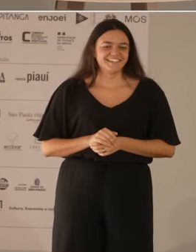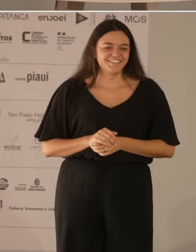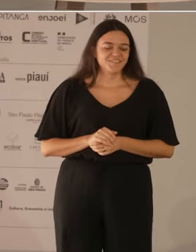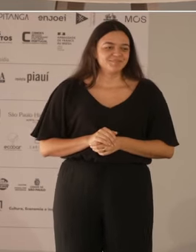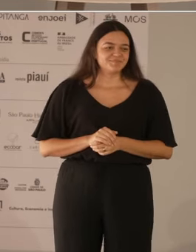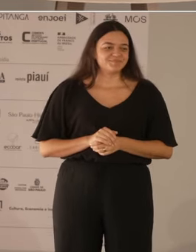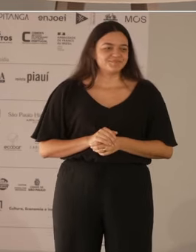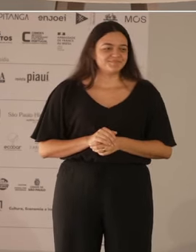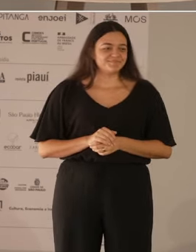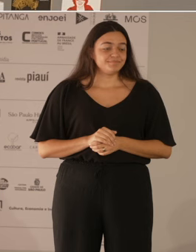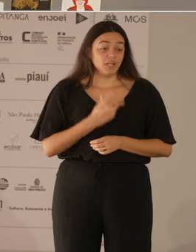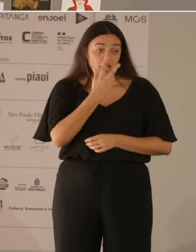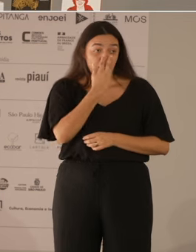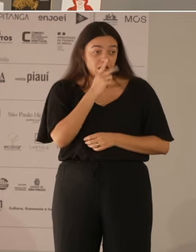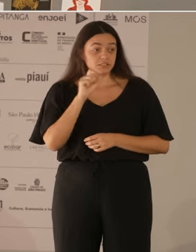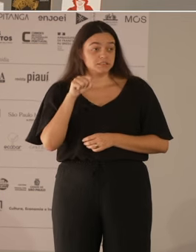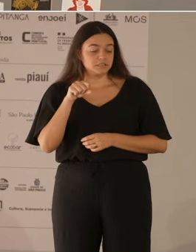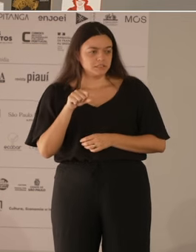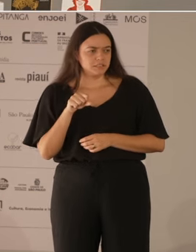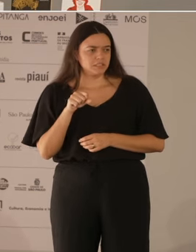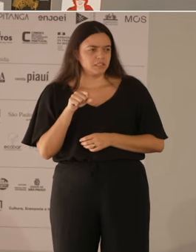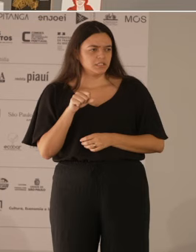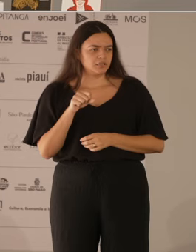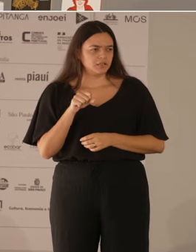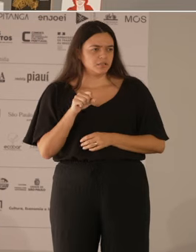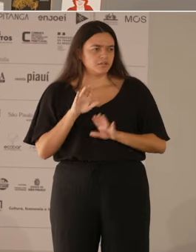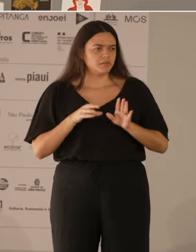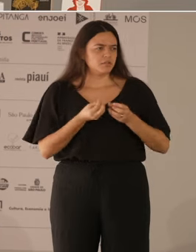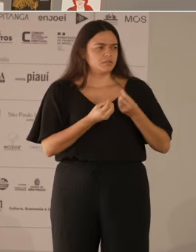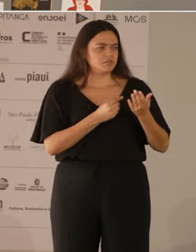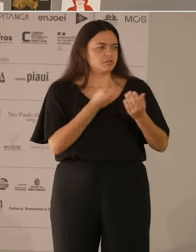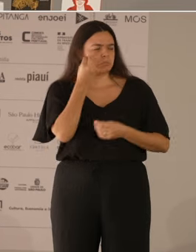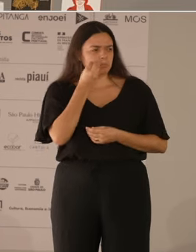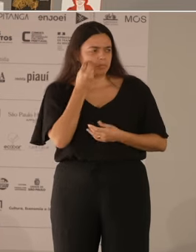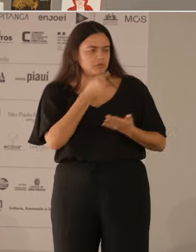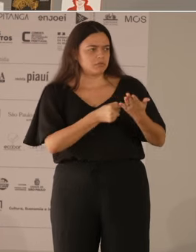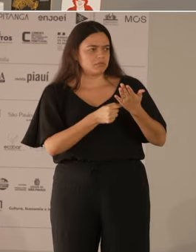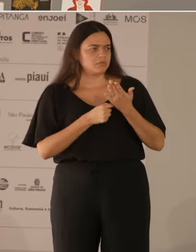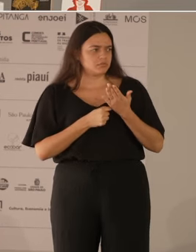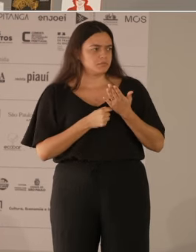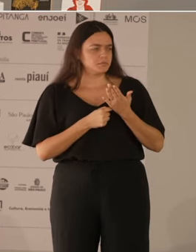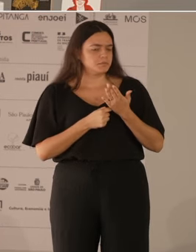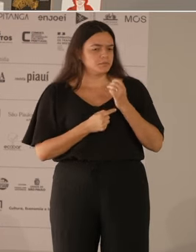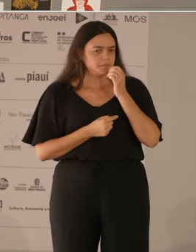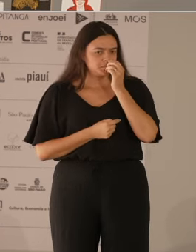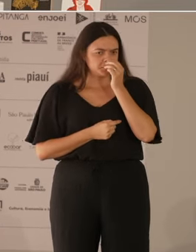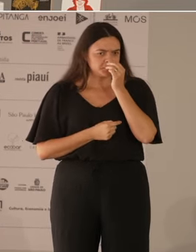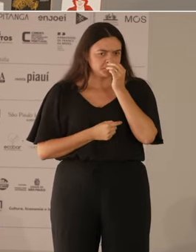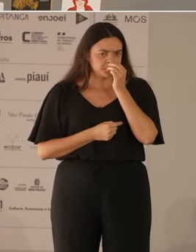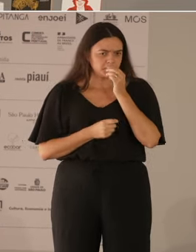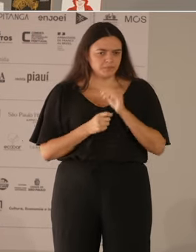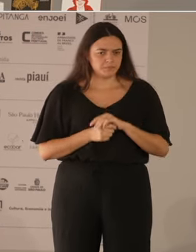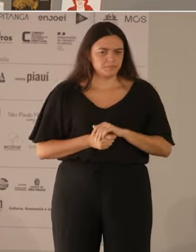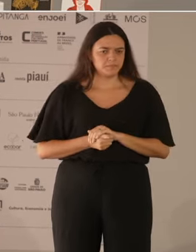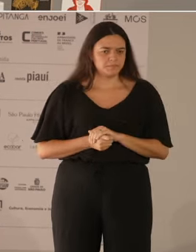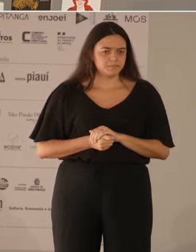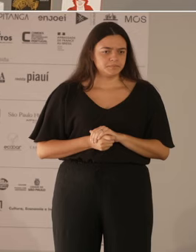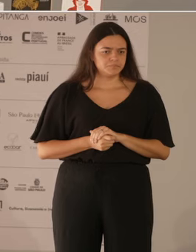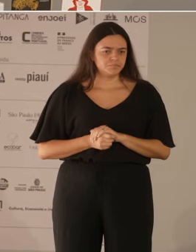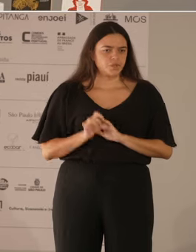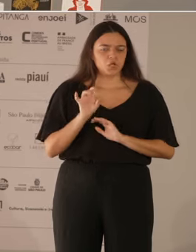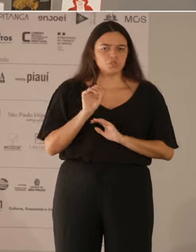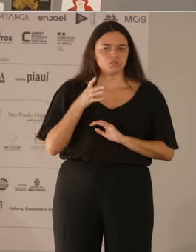acho que, tendo a enxergar assim, se alguma lição a gente pode tirar disso, é essa que eu aponto aqui, acredito. Só